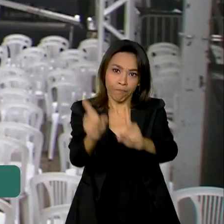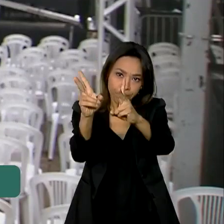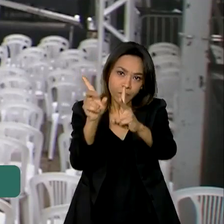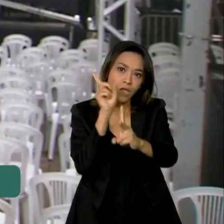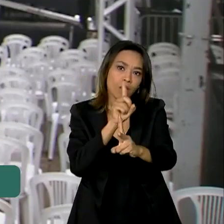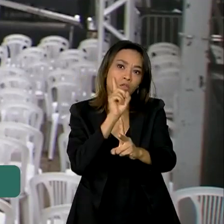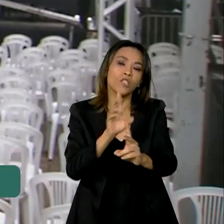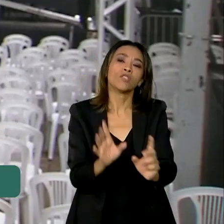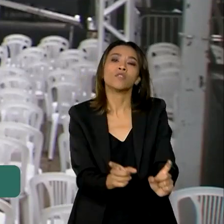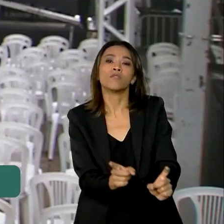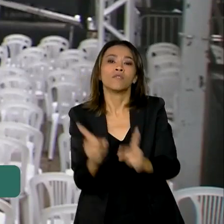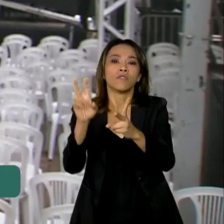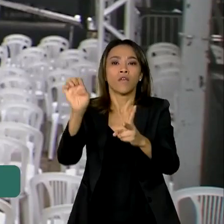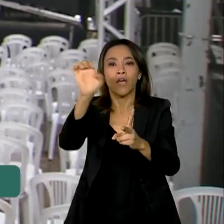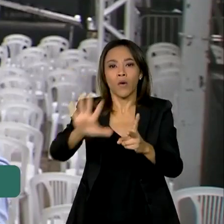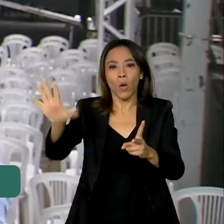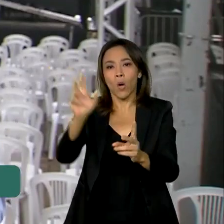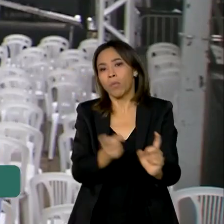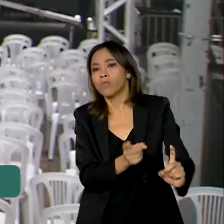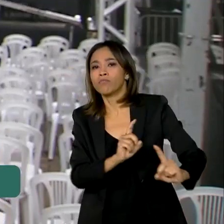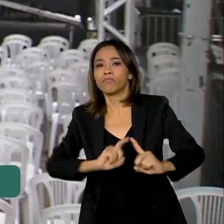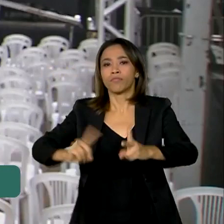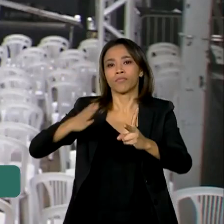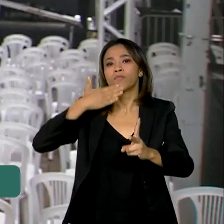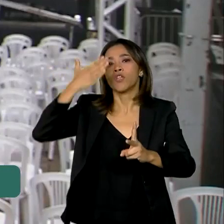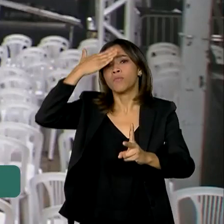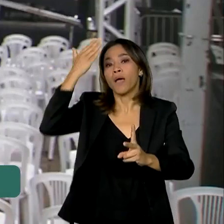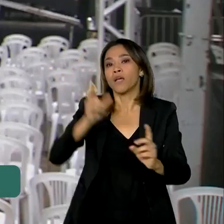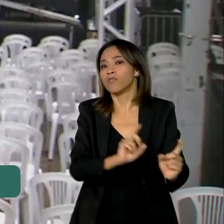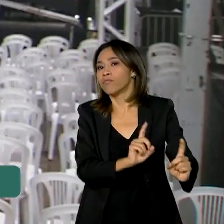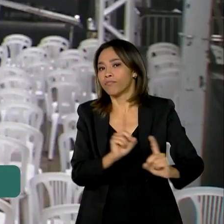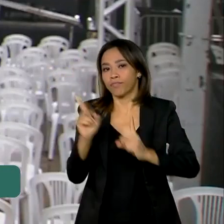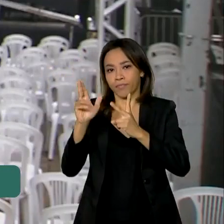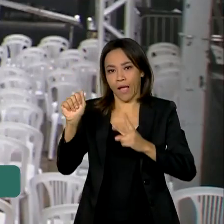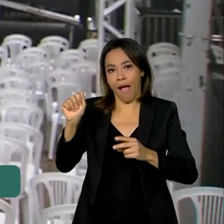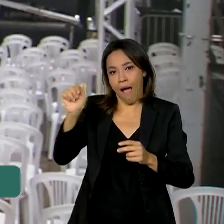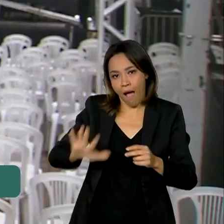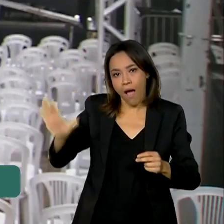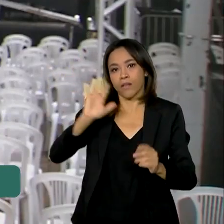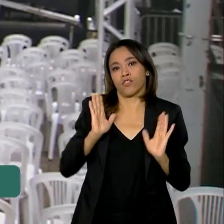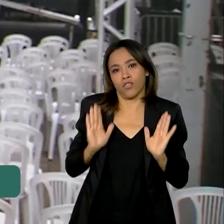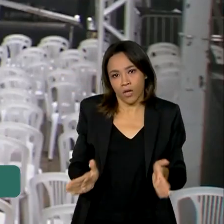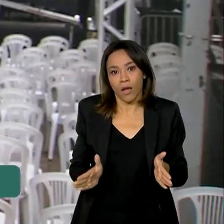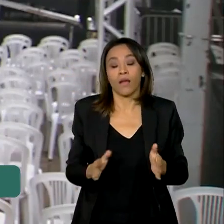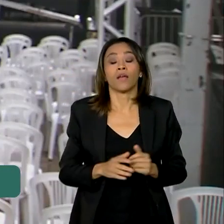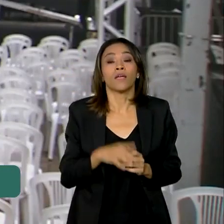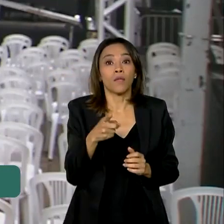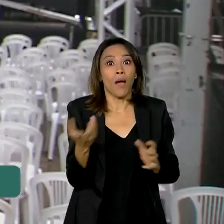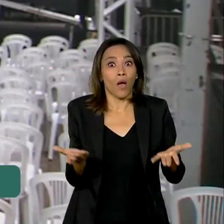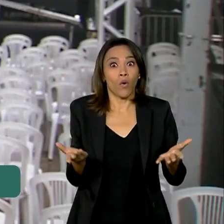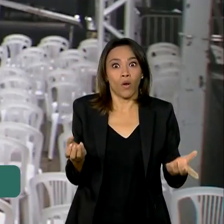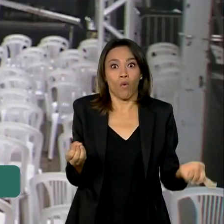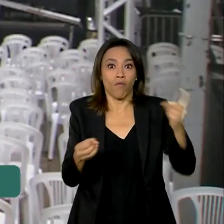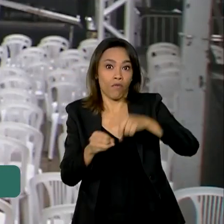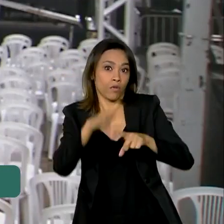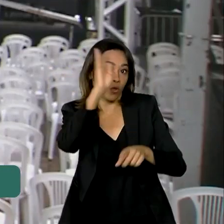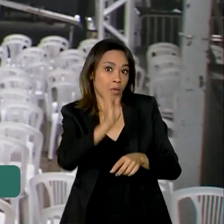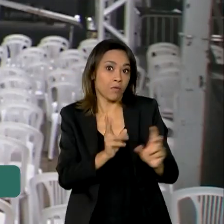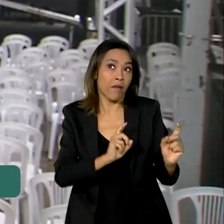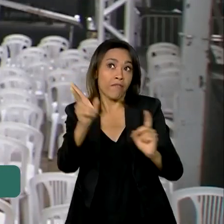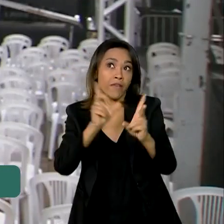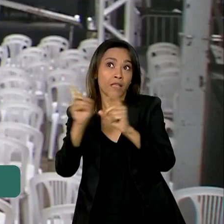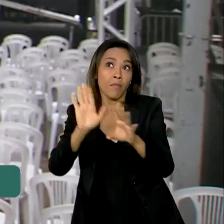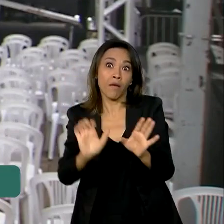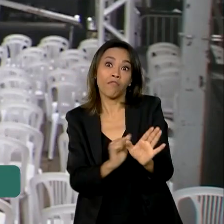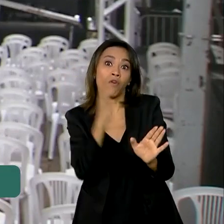e países da União Europeia, Oriente Médio, África e Ásia. Com a volta do governo ao cenário internacional, o agronegócio brasileiro conquistou